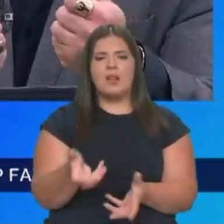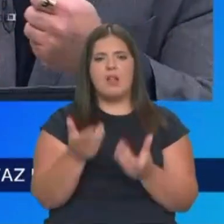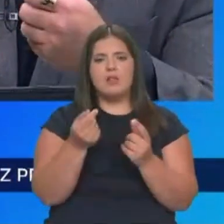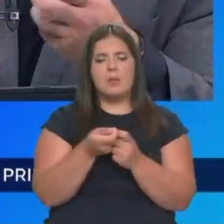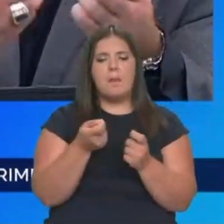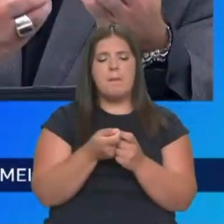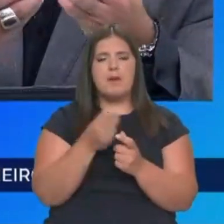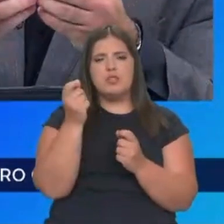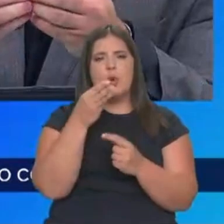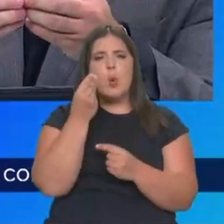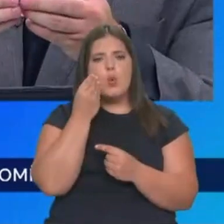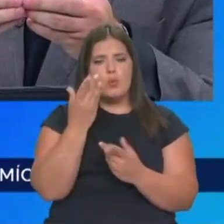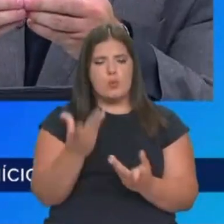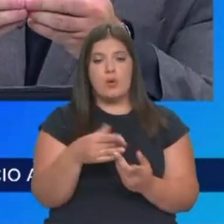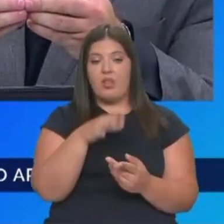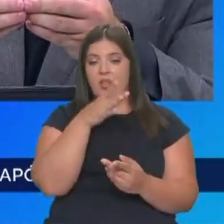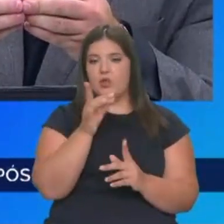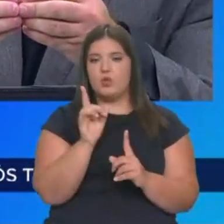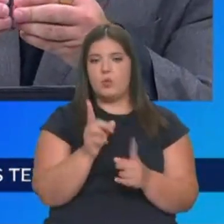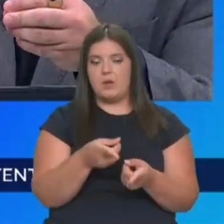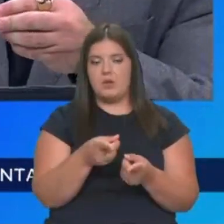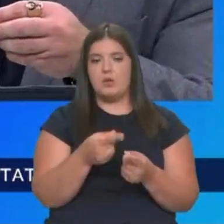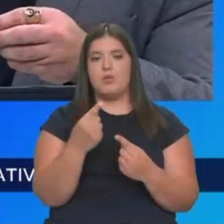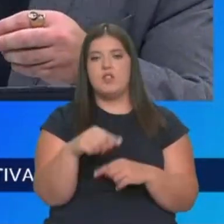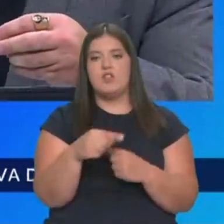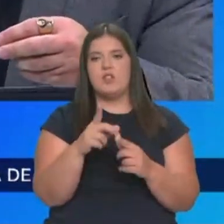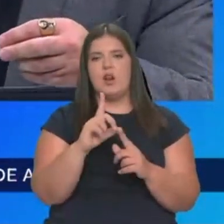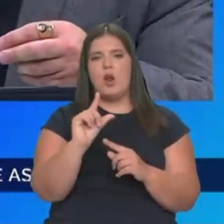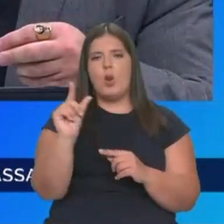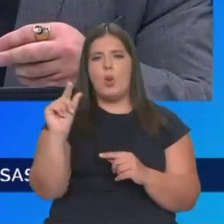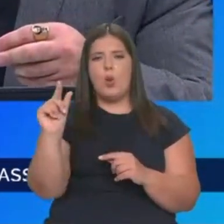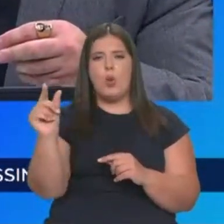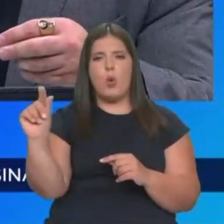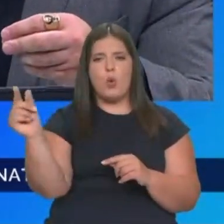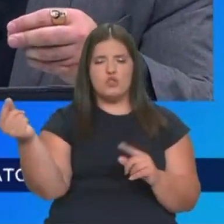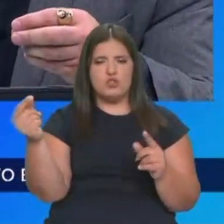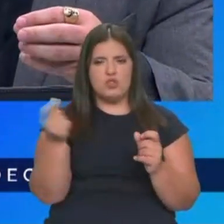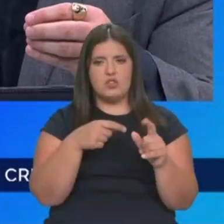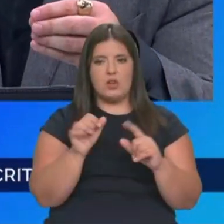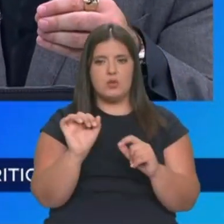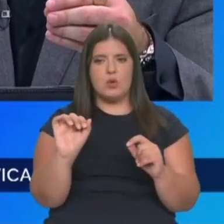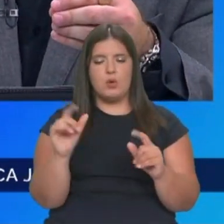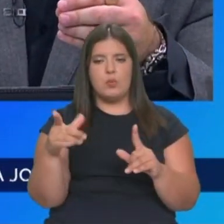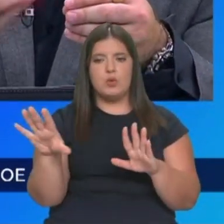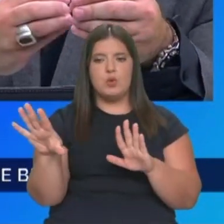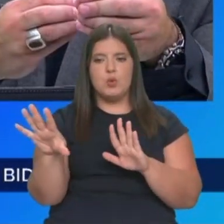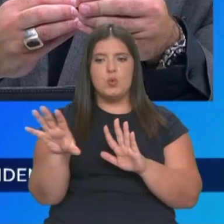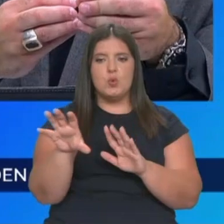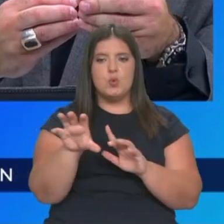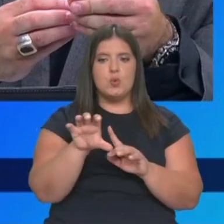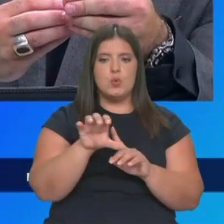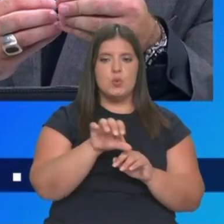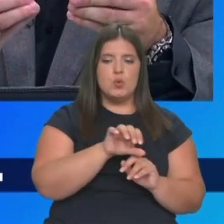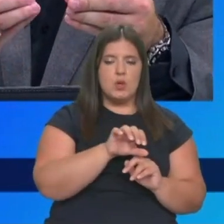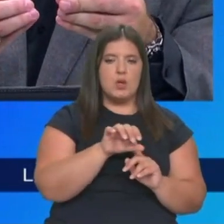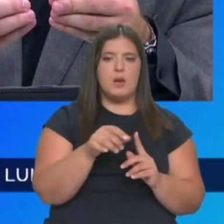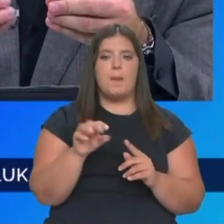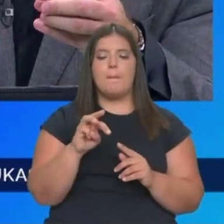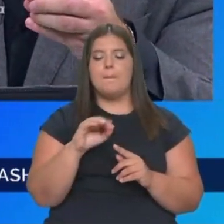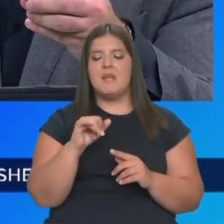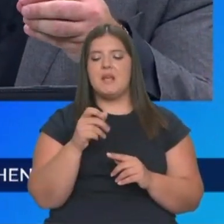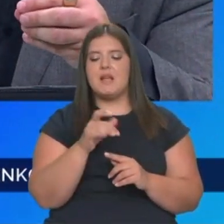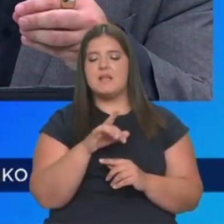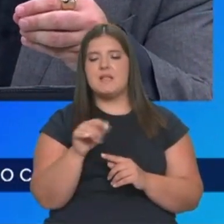das estrelas? Diz a teoria que eles começam por existir muito longe da sua estrela e depois sofrem um processo de migração. É verdade, os planetas também